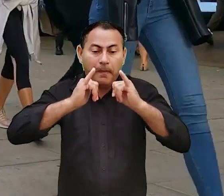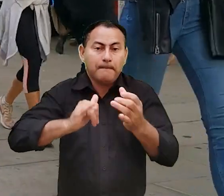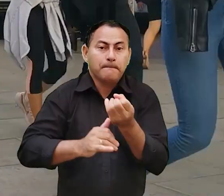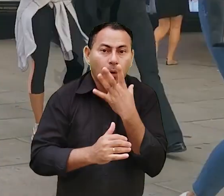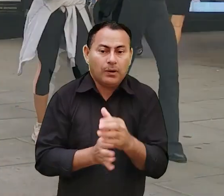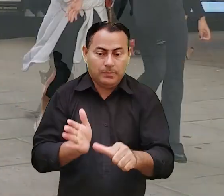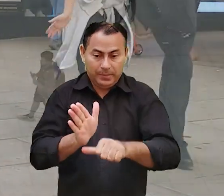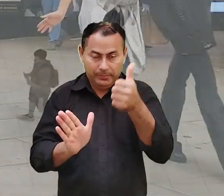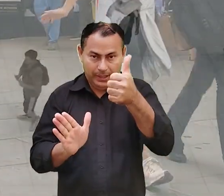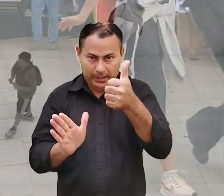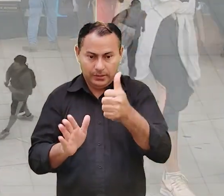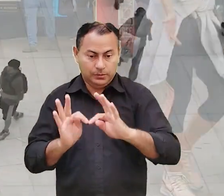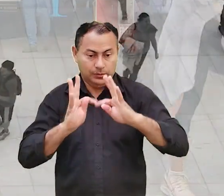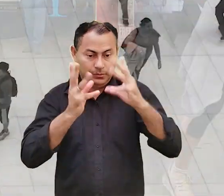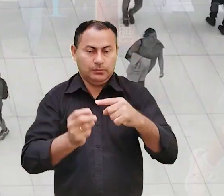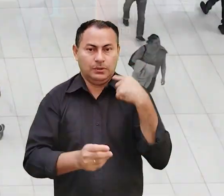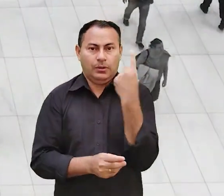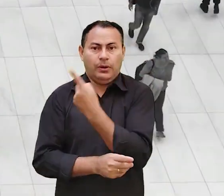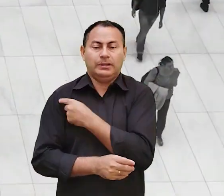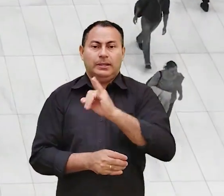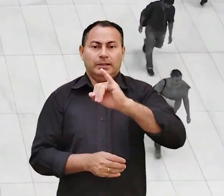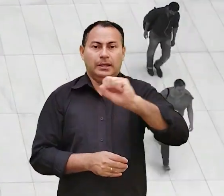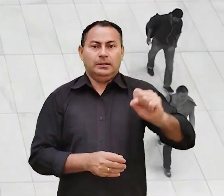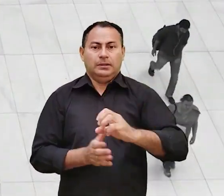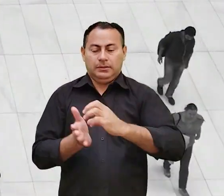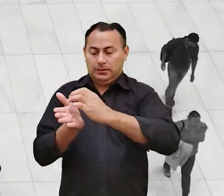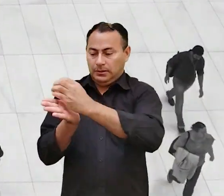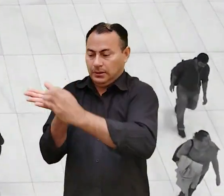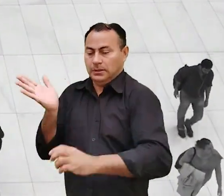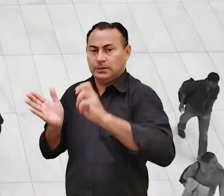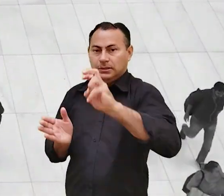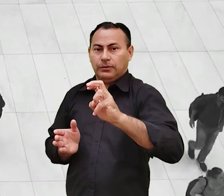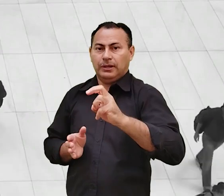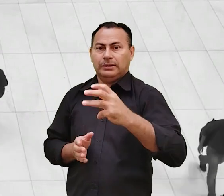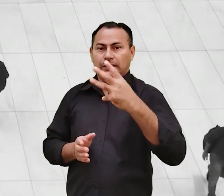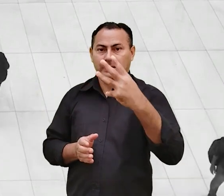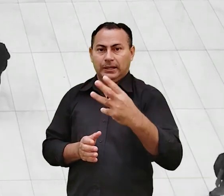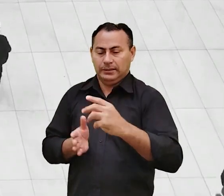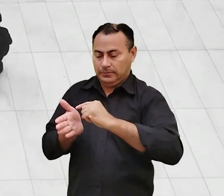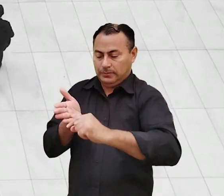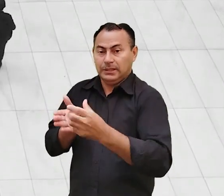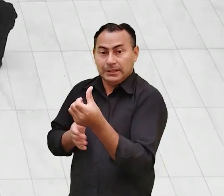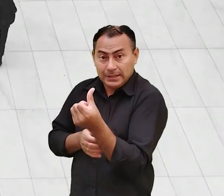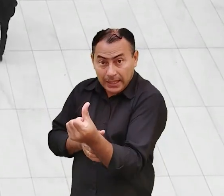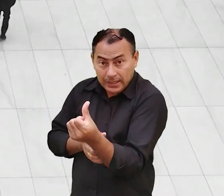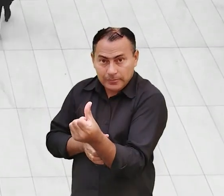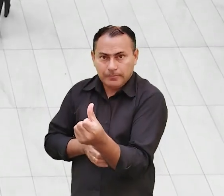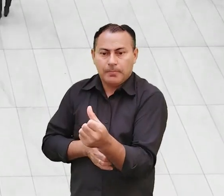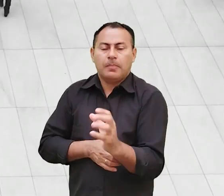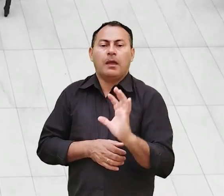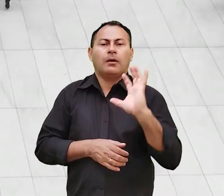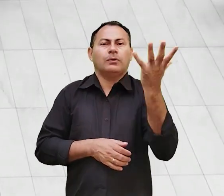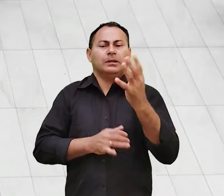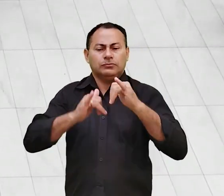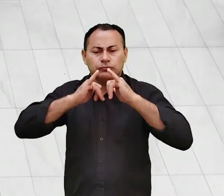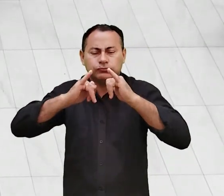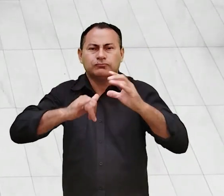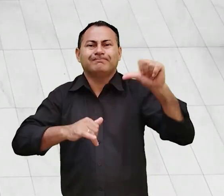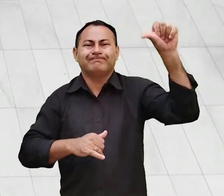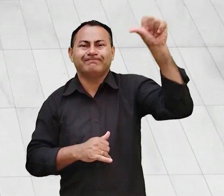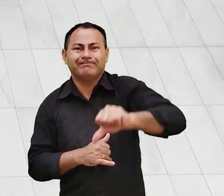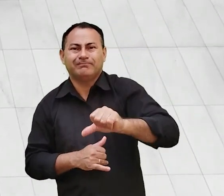boa. Da primeira vez, o todos nós, de Isaías 53:6, acontece uma má